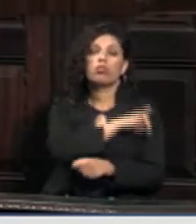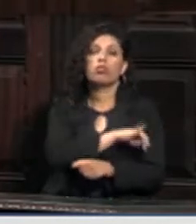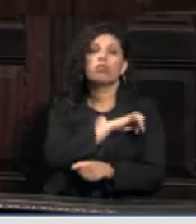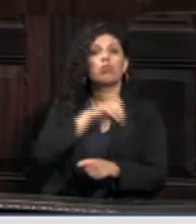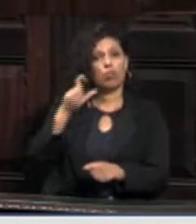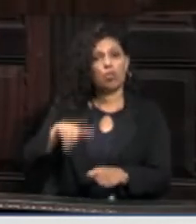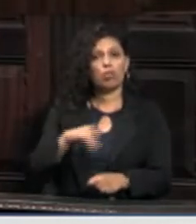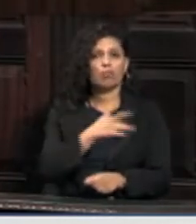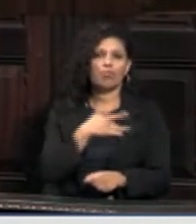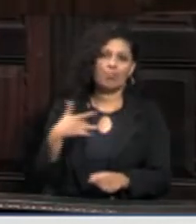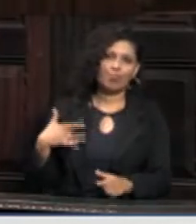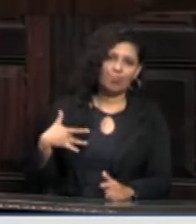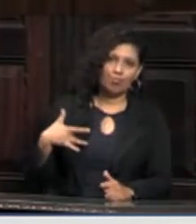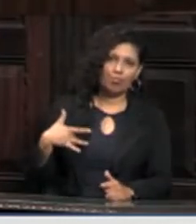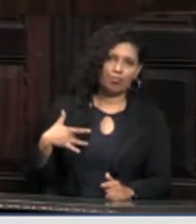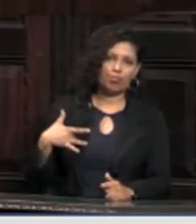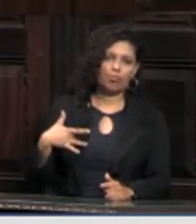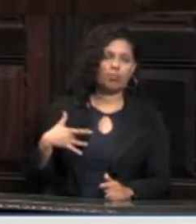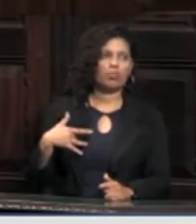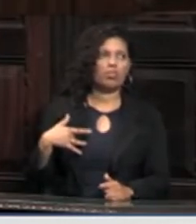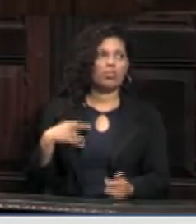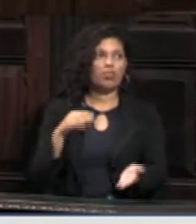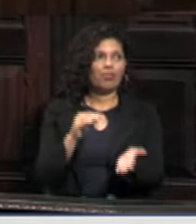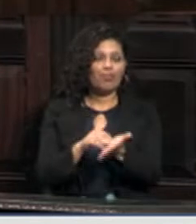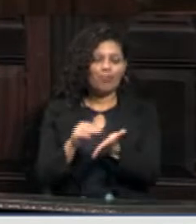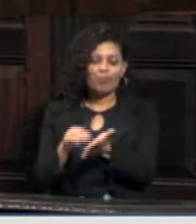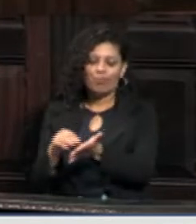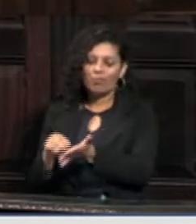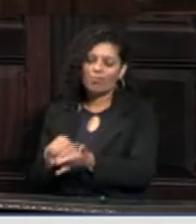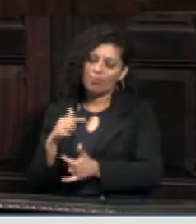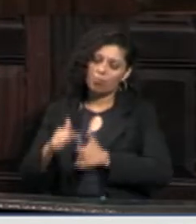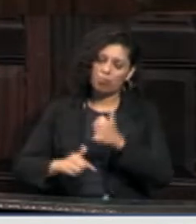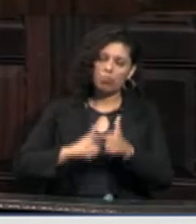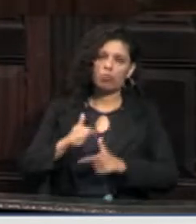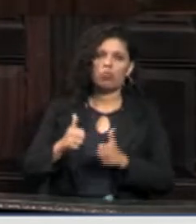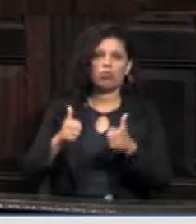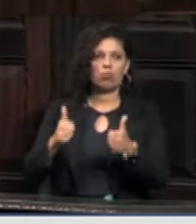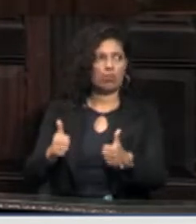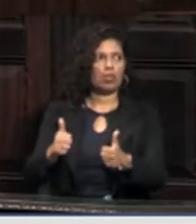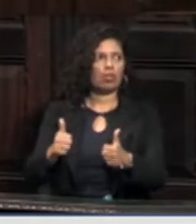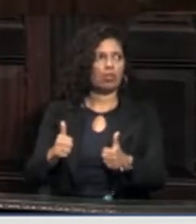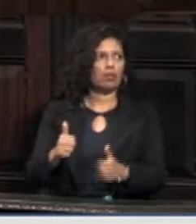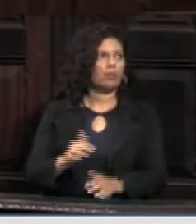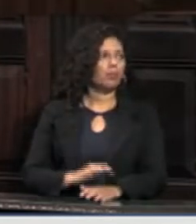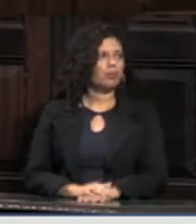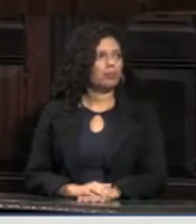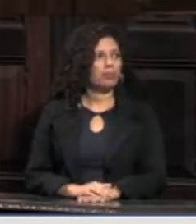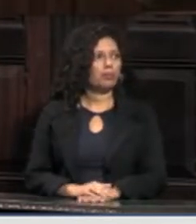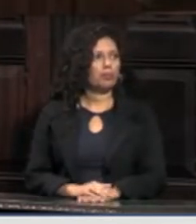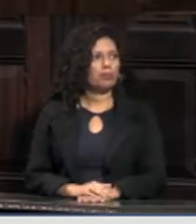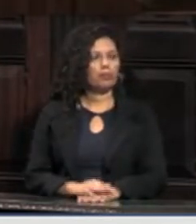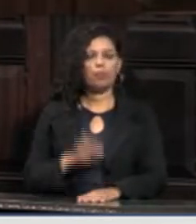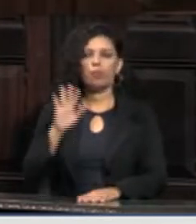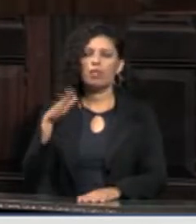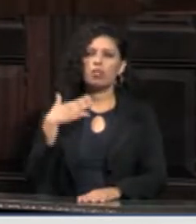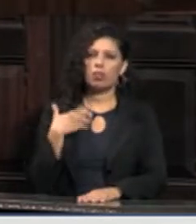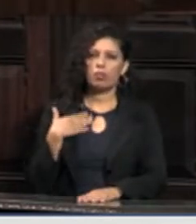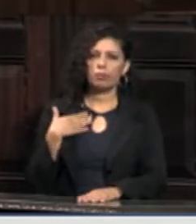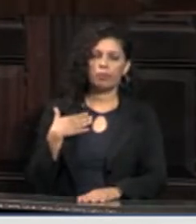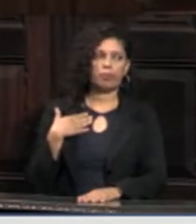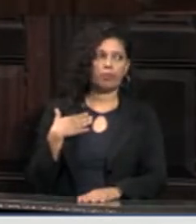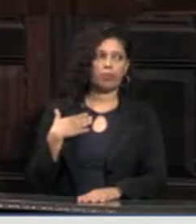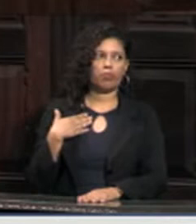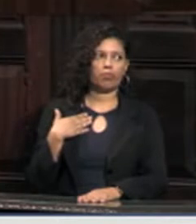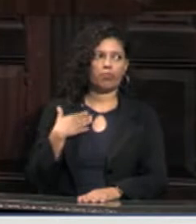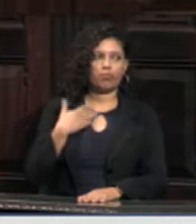exatamente a falha no sistema de saúde. Mas eu sou de opinião, deputado Dionísio Lins, que o